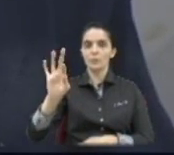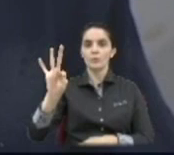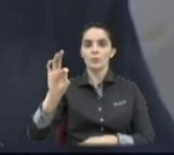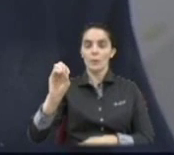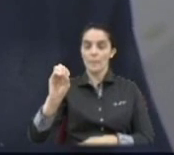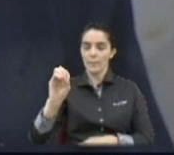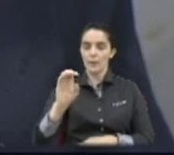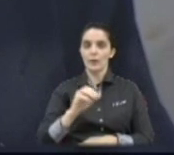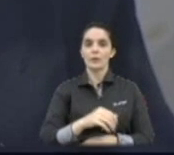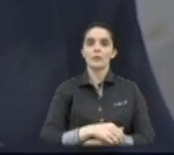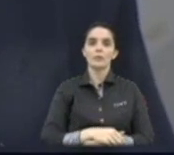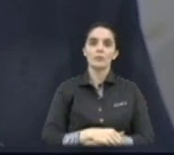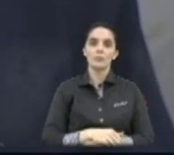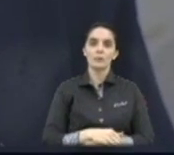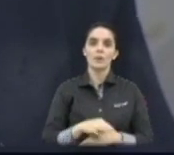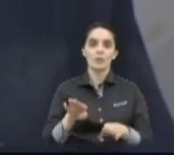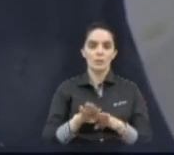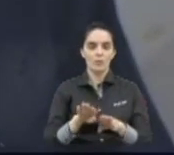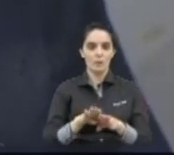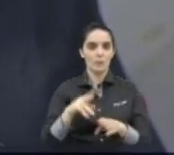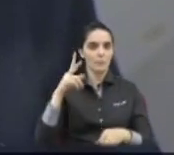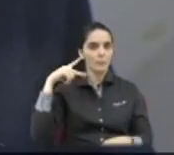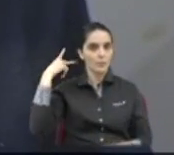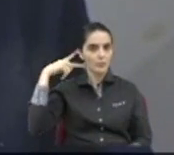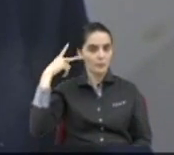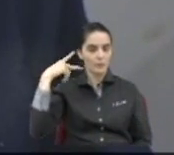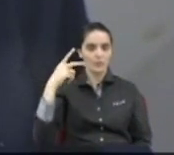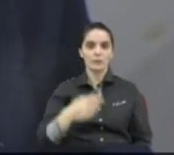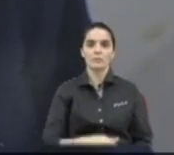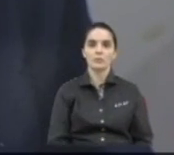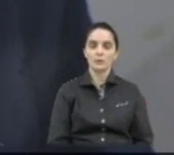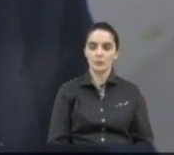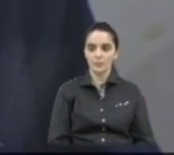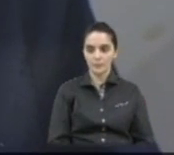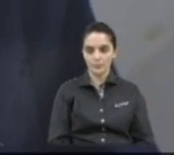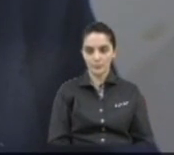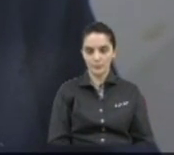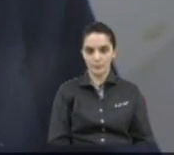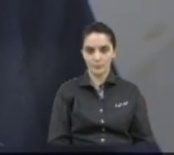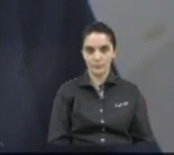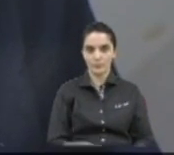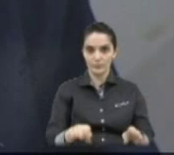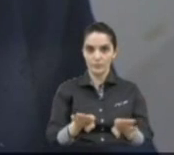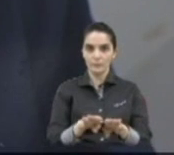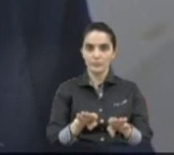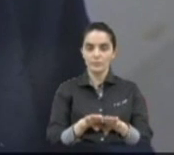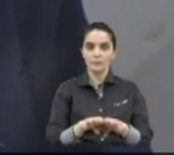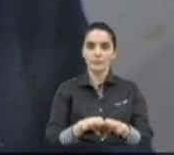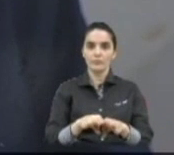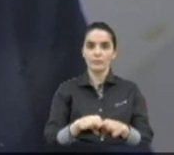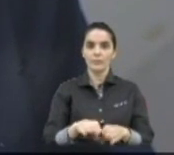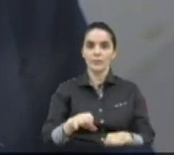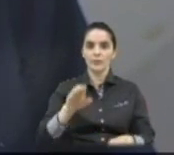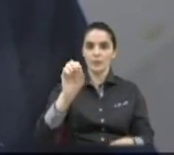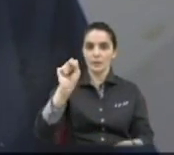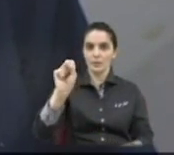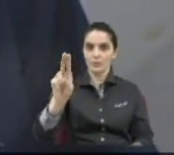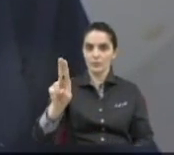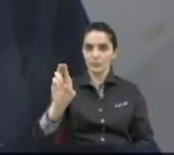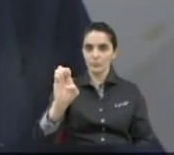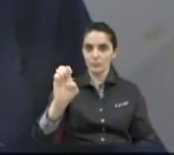muita sabedoria, foi vereador nessa casa por três legislaturas, e também filha Sueli Aparecida Ramos,